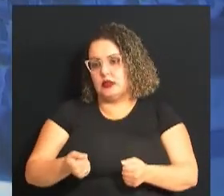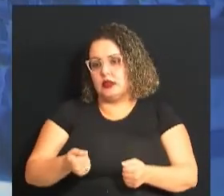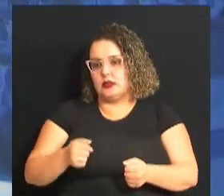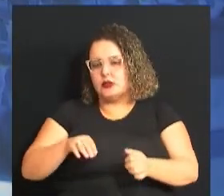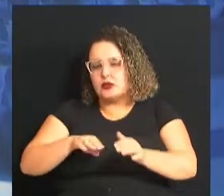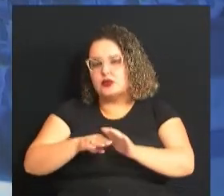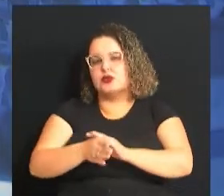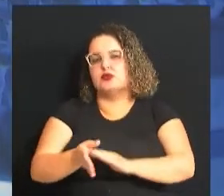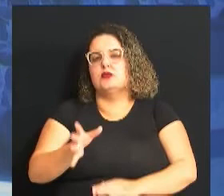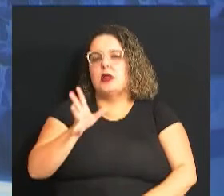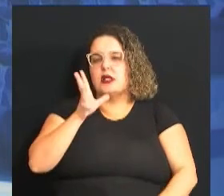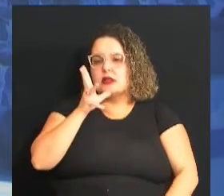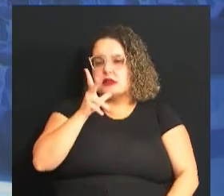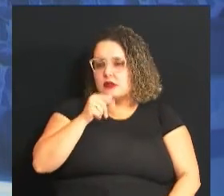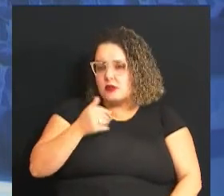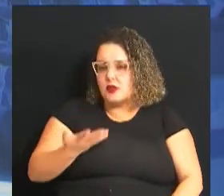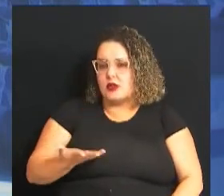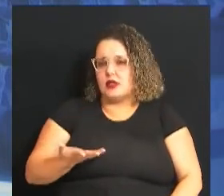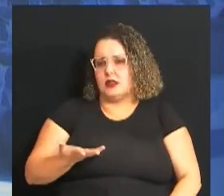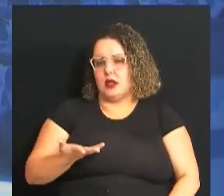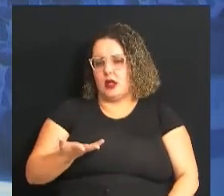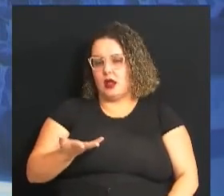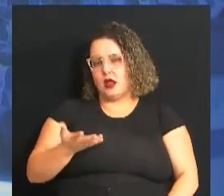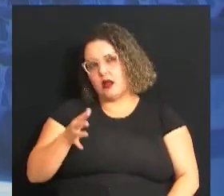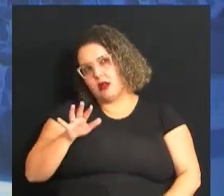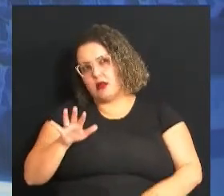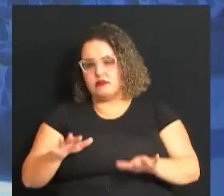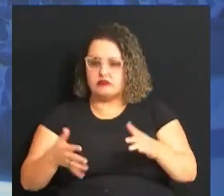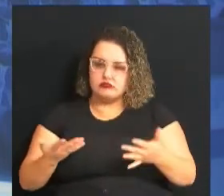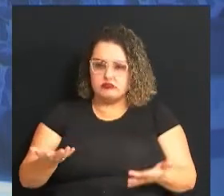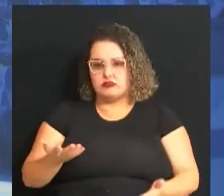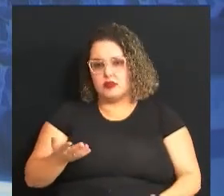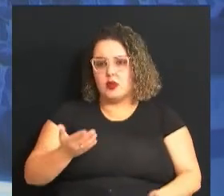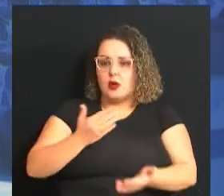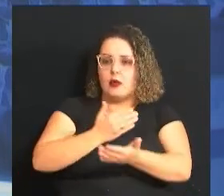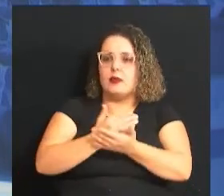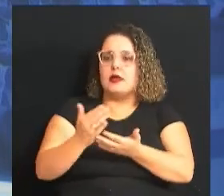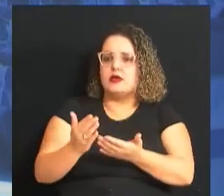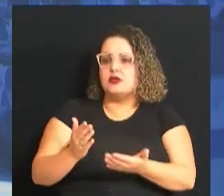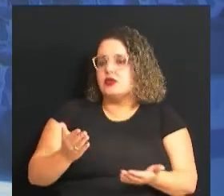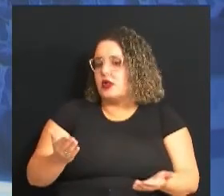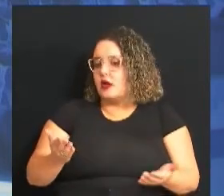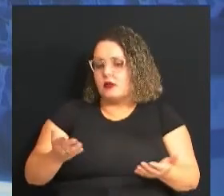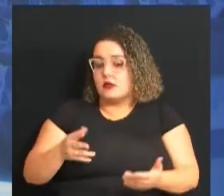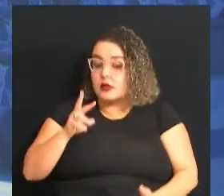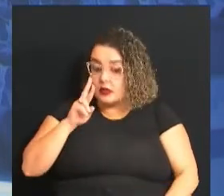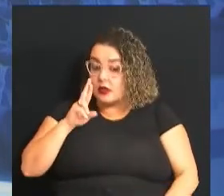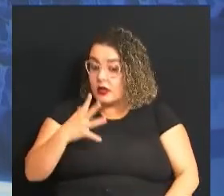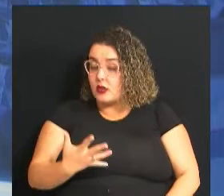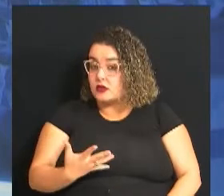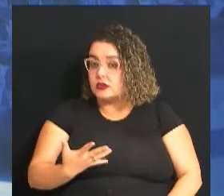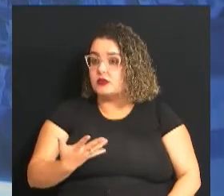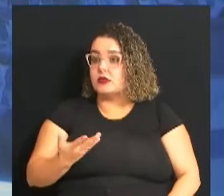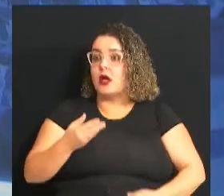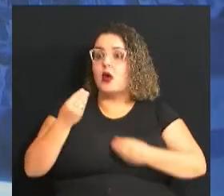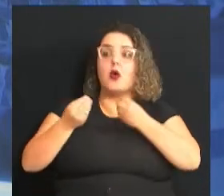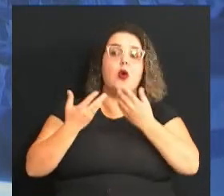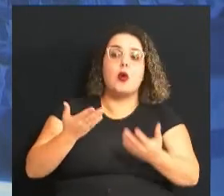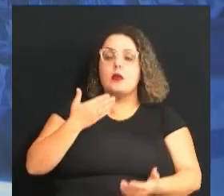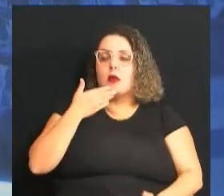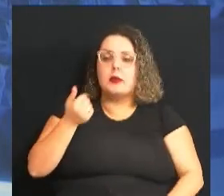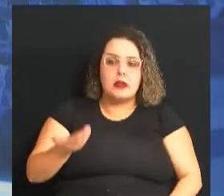mais demorado, ou logo no começo já começa a ver já tem os resultados aí, uma